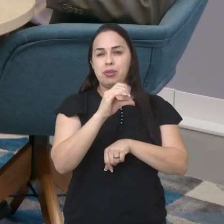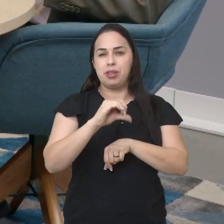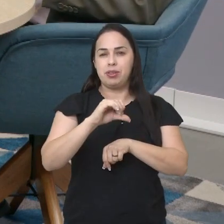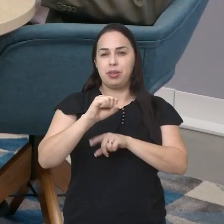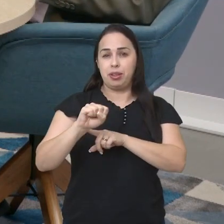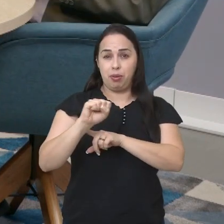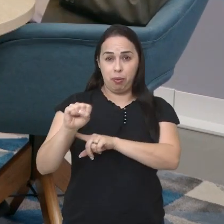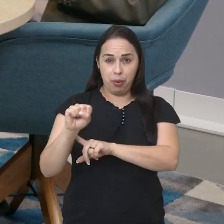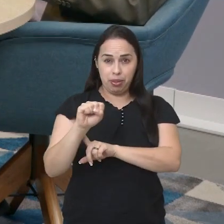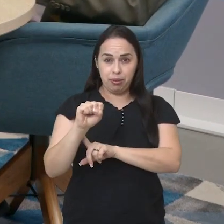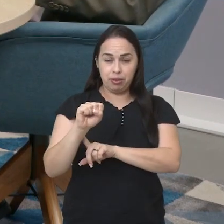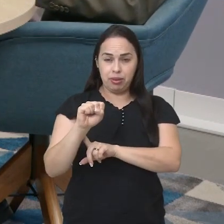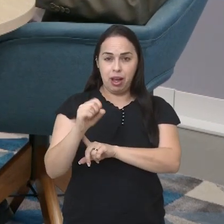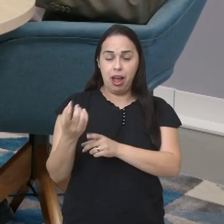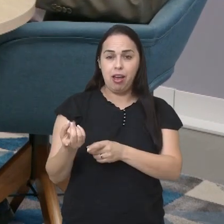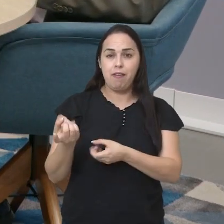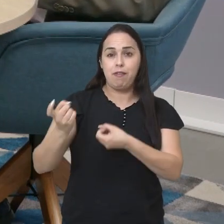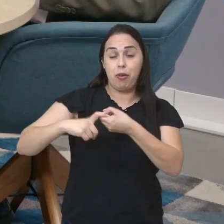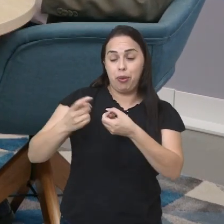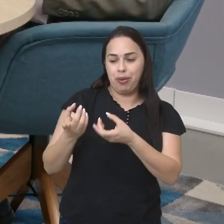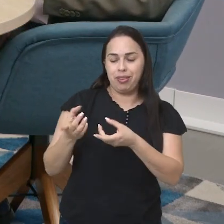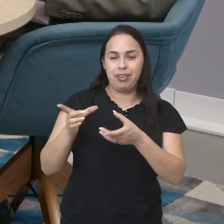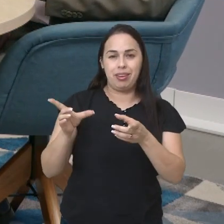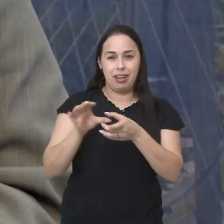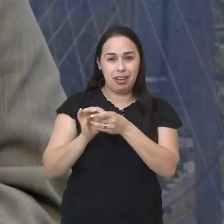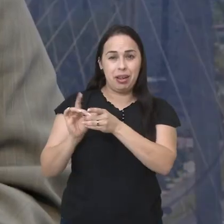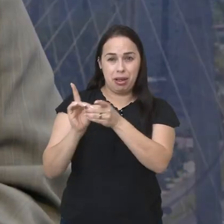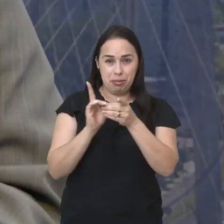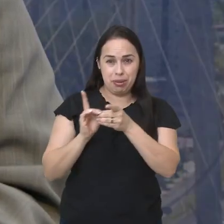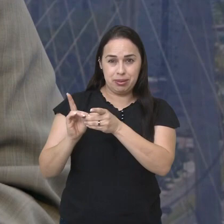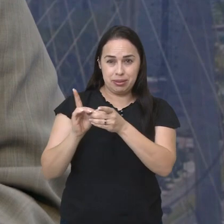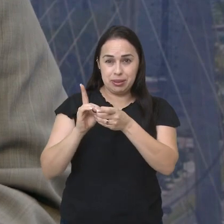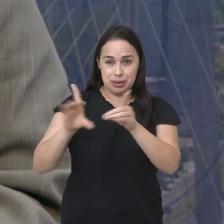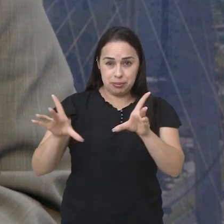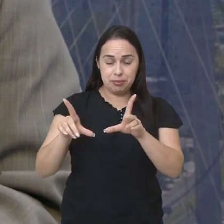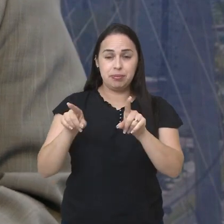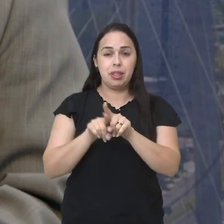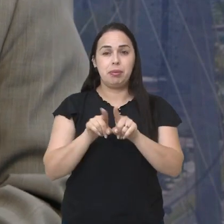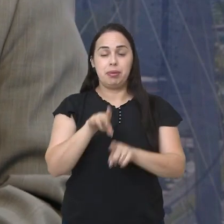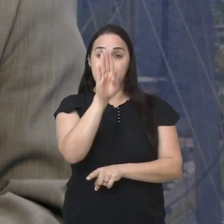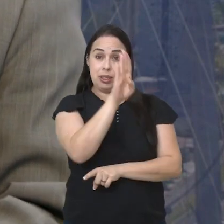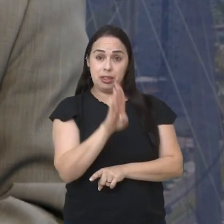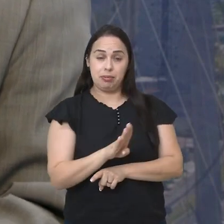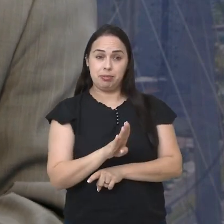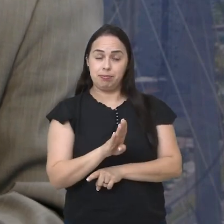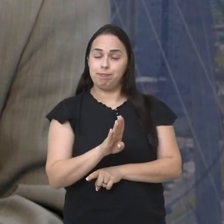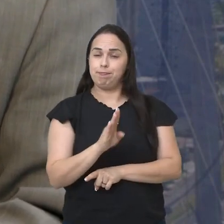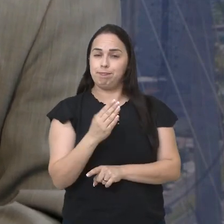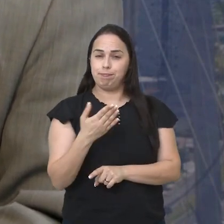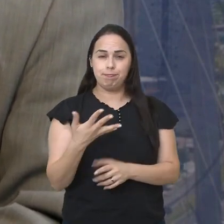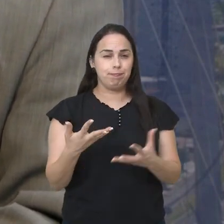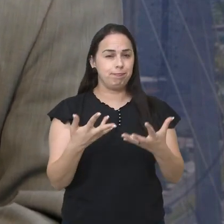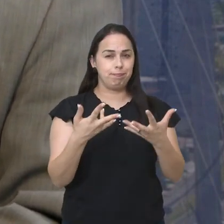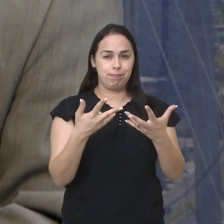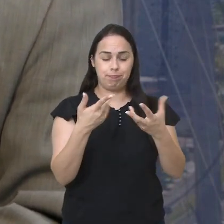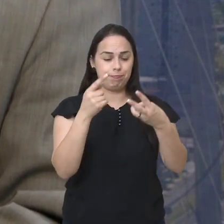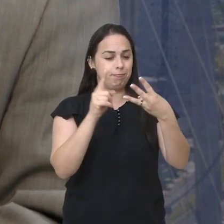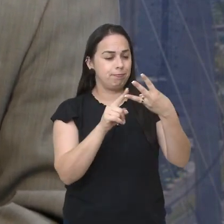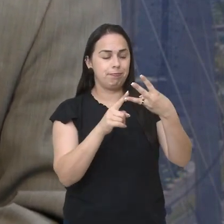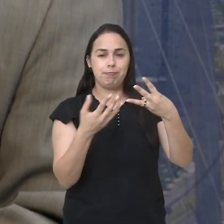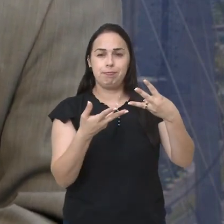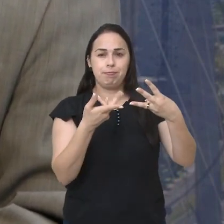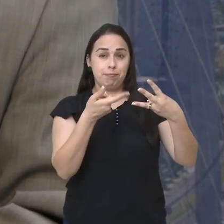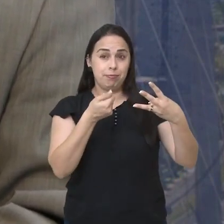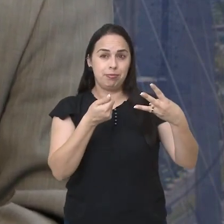oxigenando. O mundo inteiro usa disso. E o terceiro setor no Brasil ele está sendo um sucesso. E ele é um